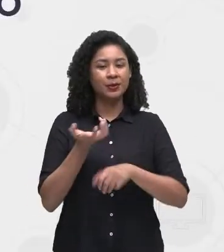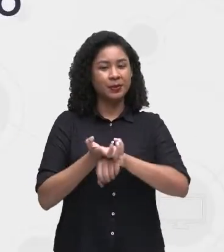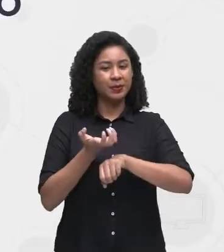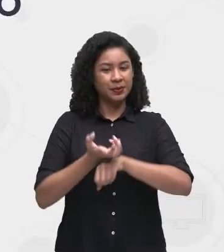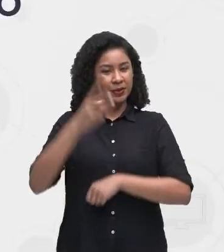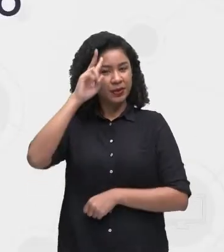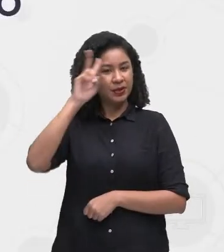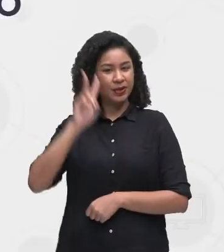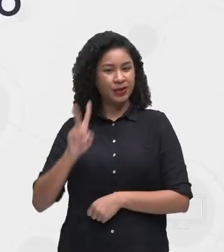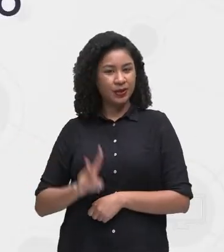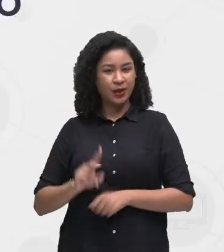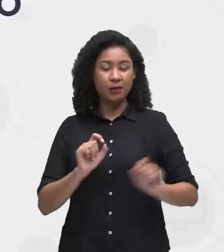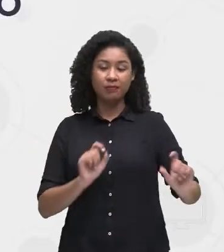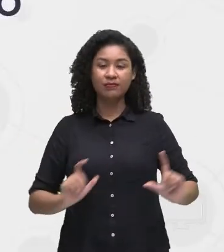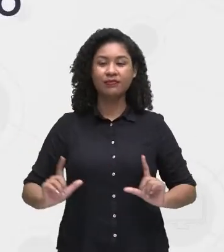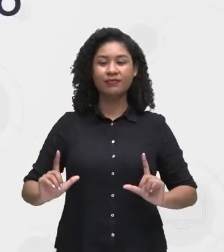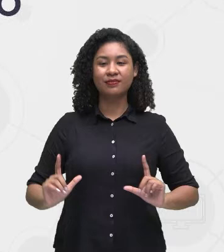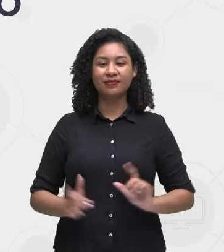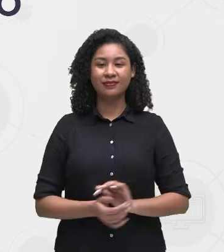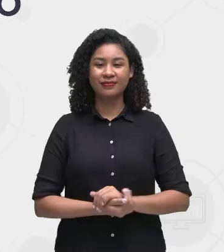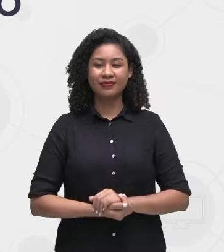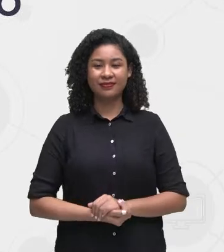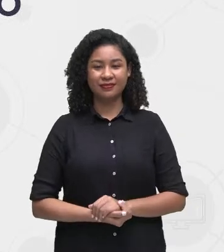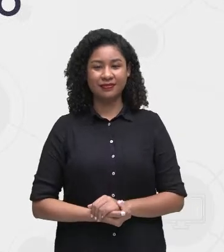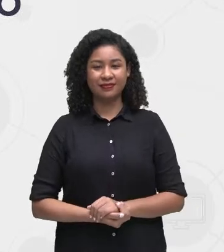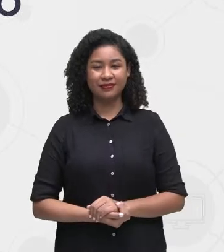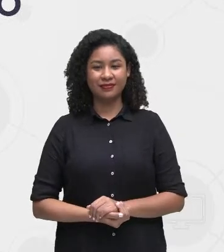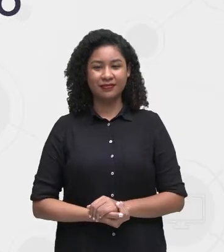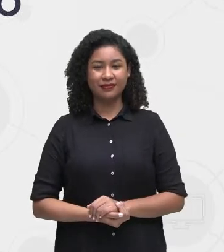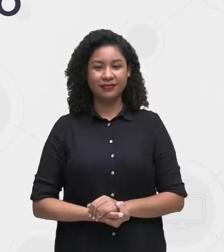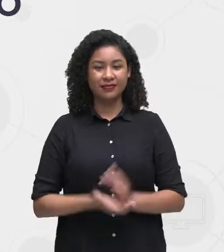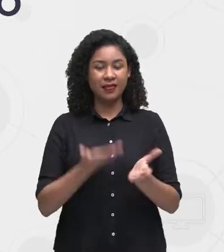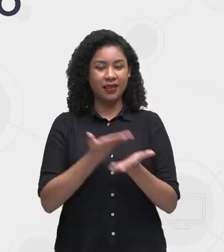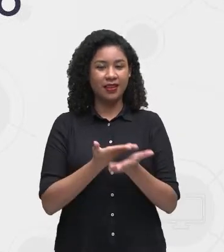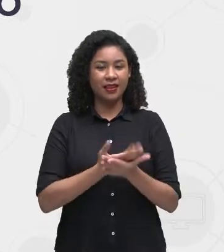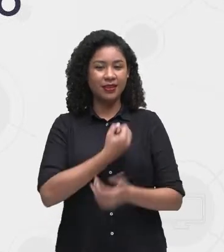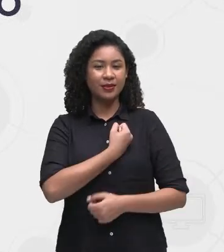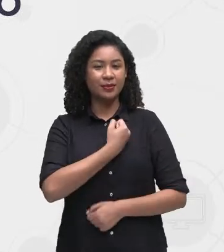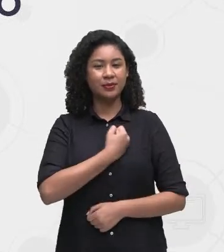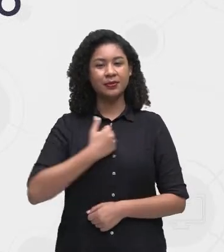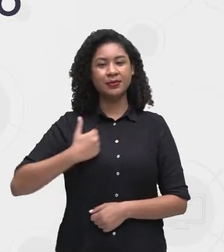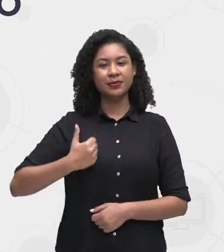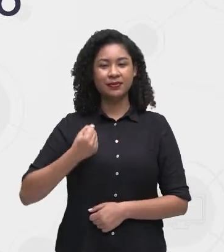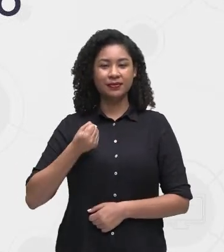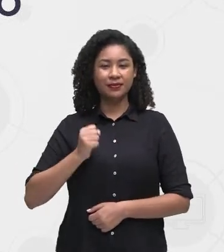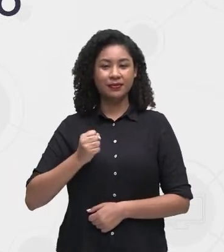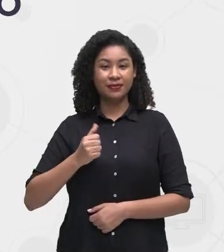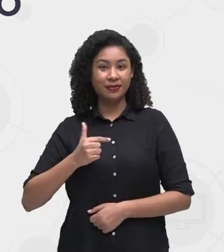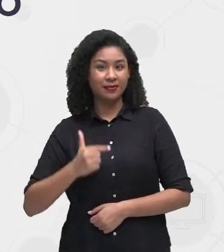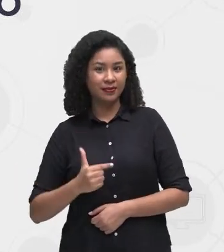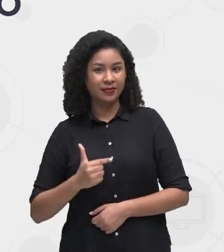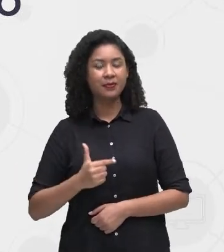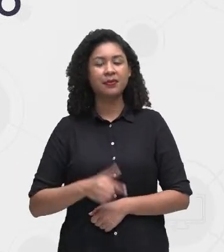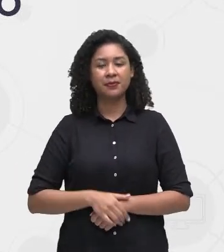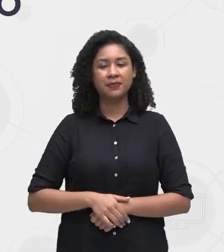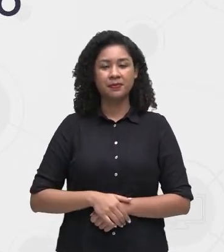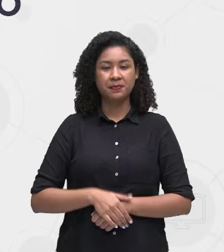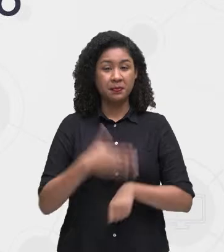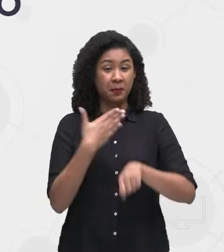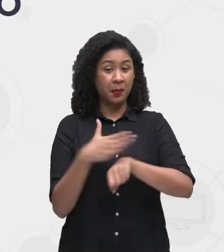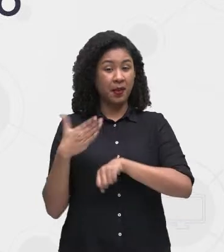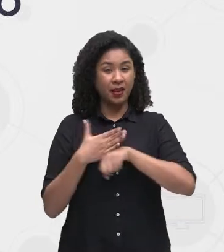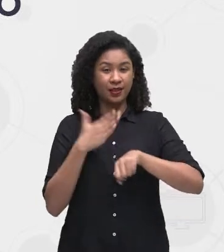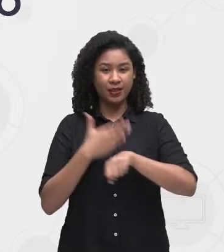lá, galera, para a tela. Iremos para a aula 182, que é o Praticando de História, sobre mudanças